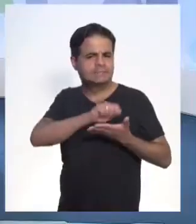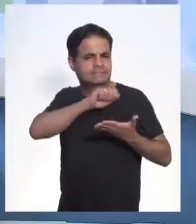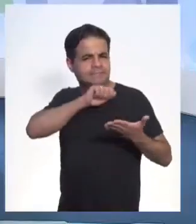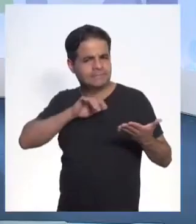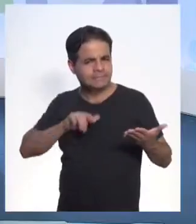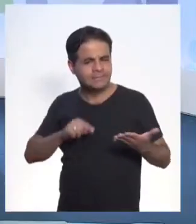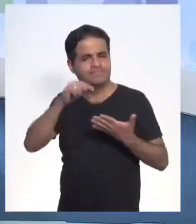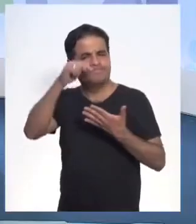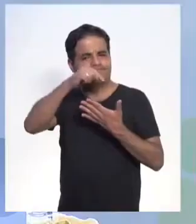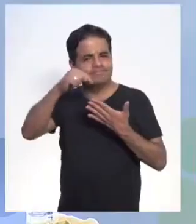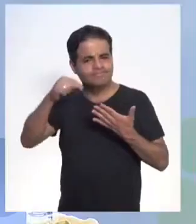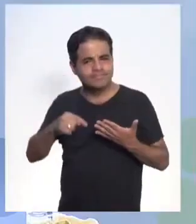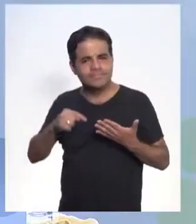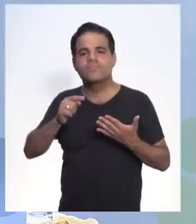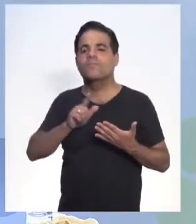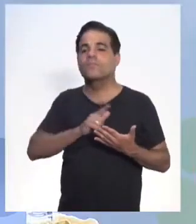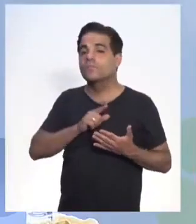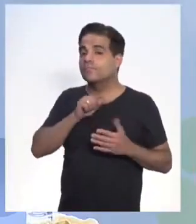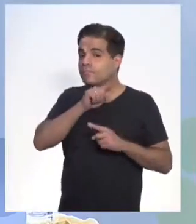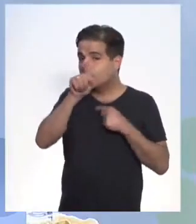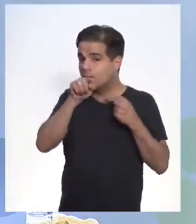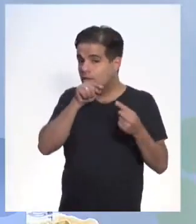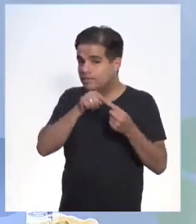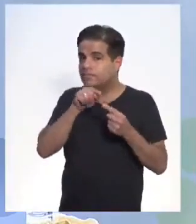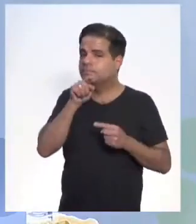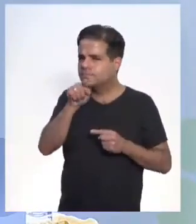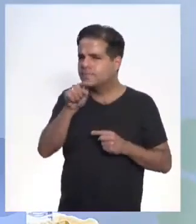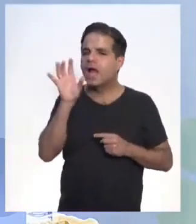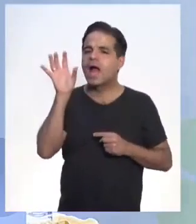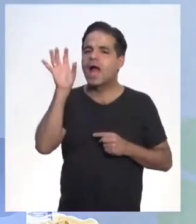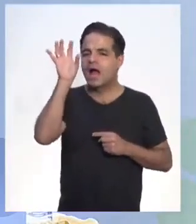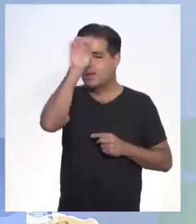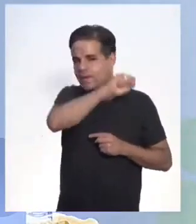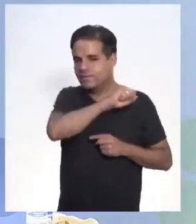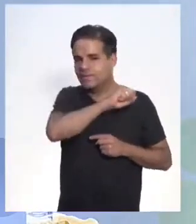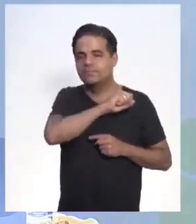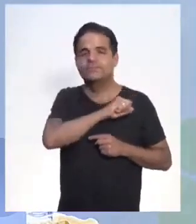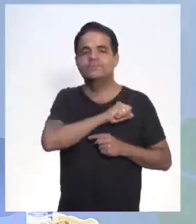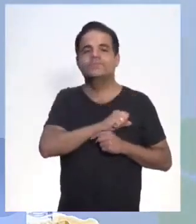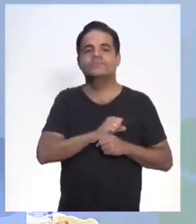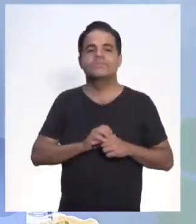atividades, porque hoje o objetivo é que você aprenda. Então, vamos lá.